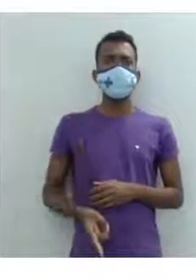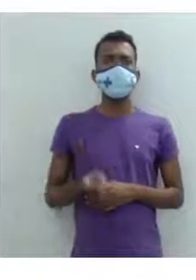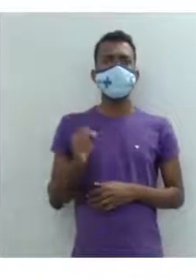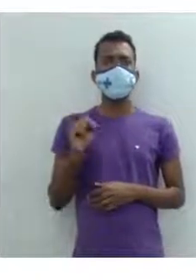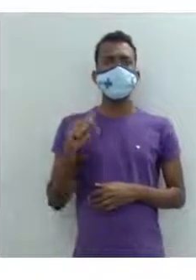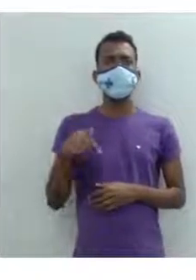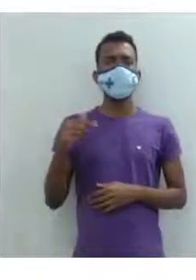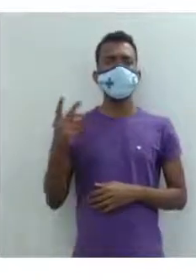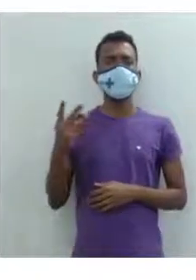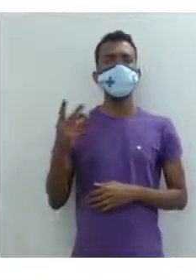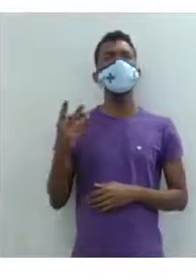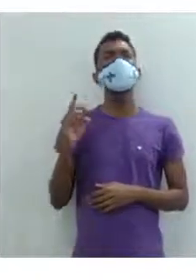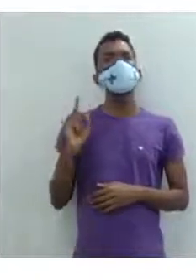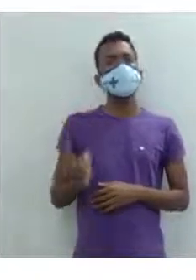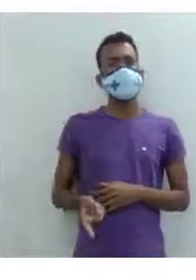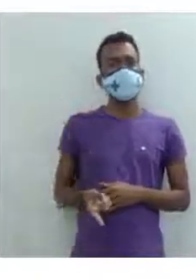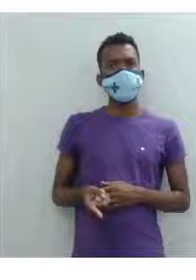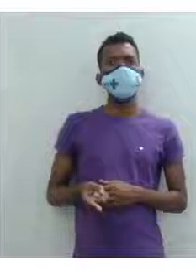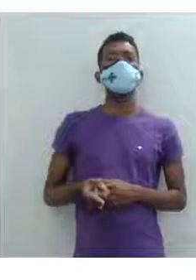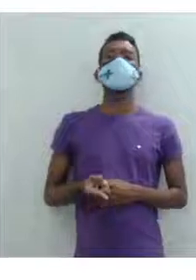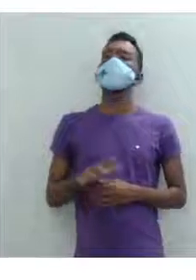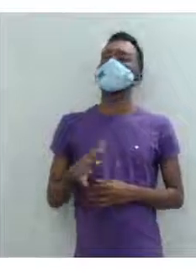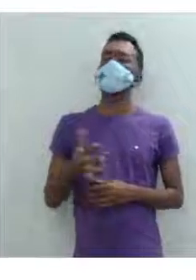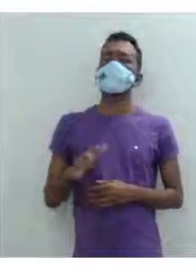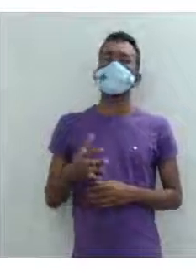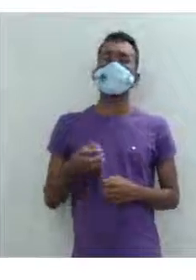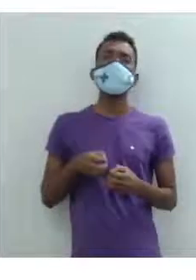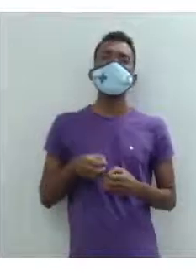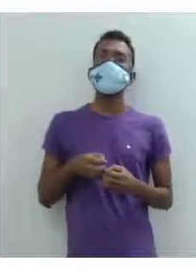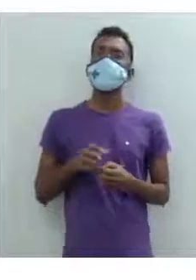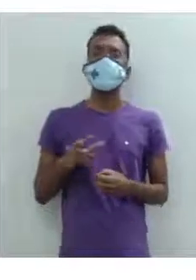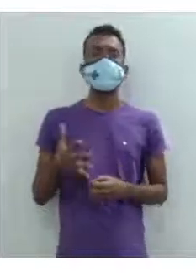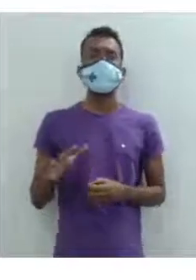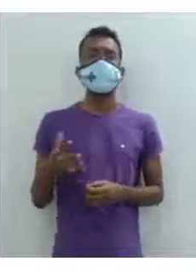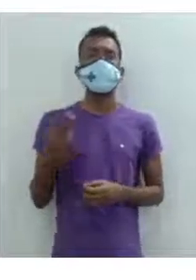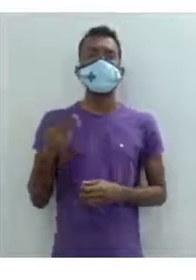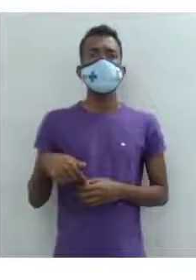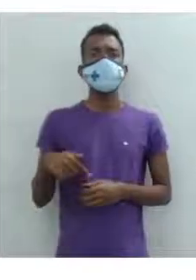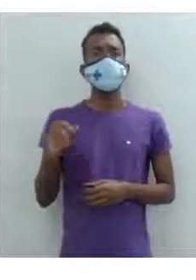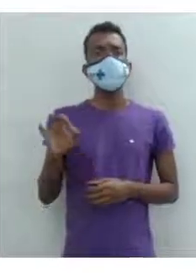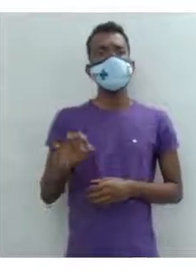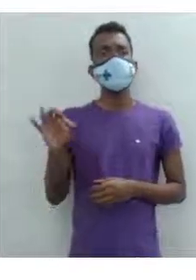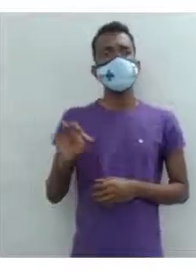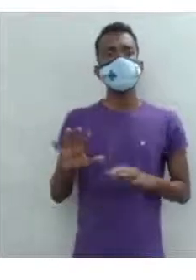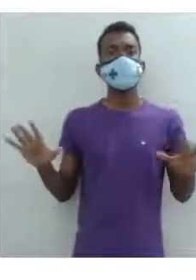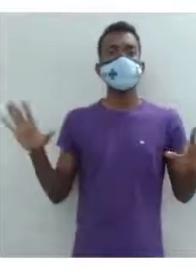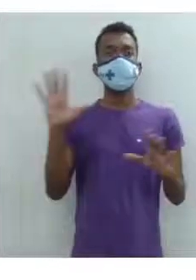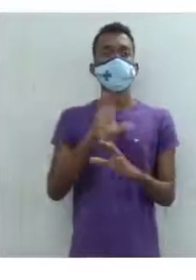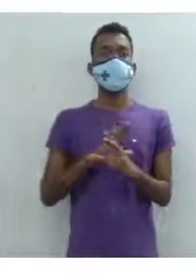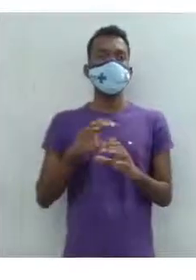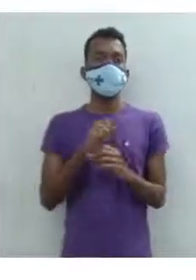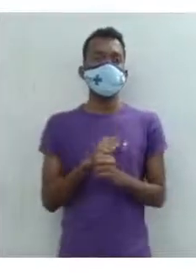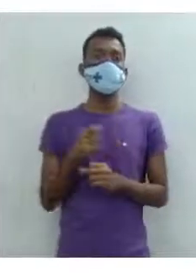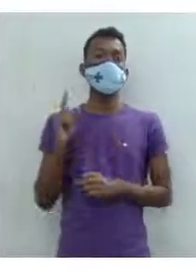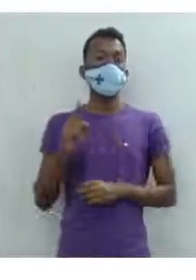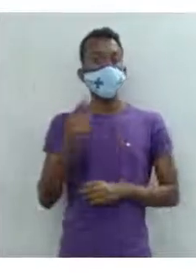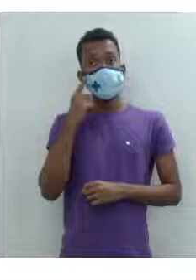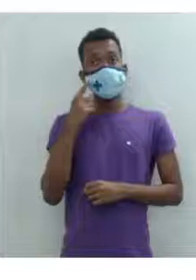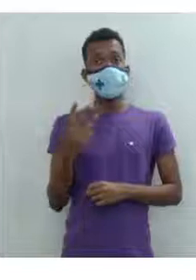305.873 é isso. Sendo aproximadamente 37% do total. Então, vejamos, você tem